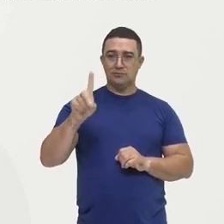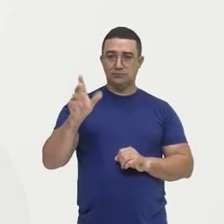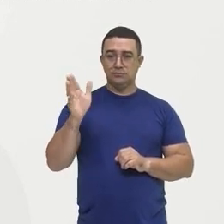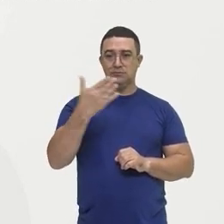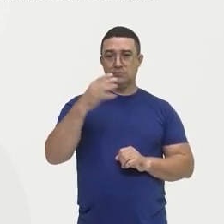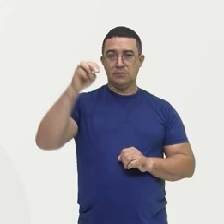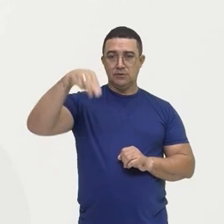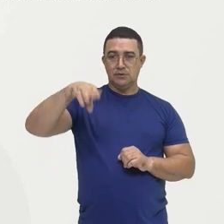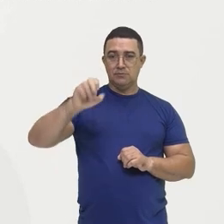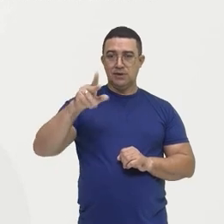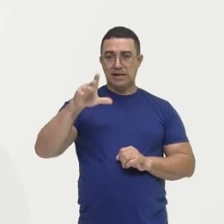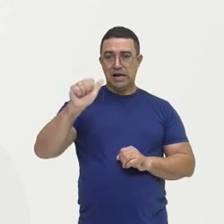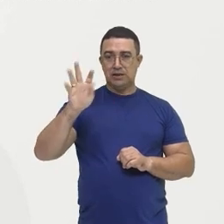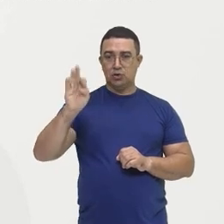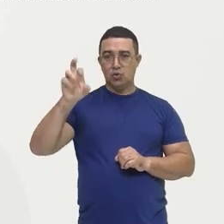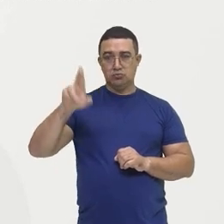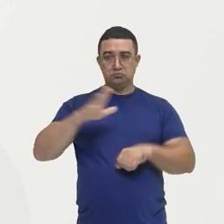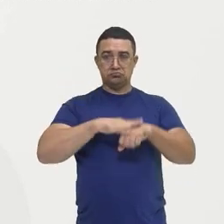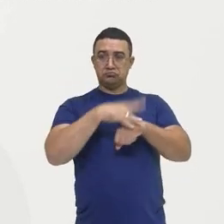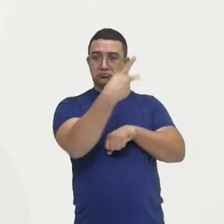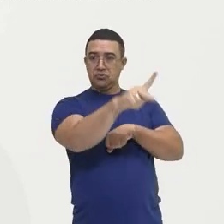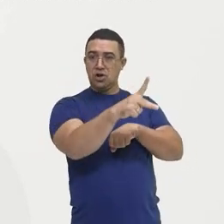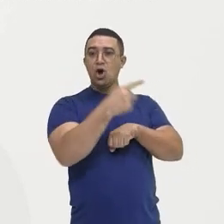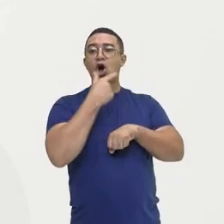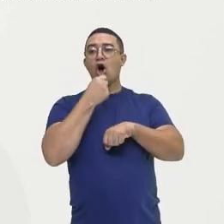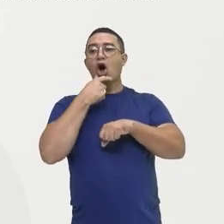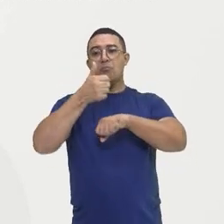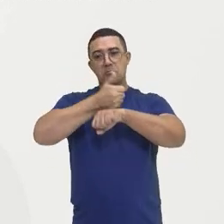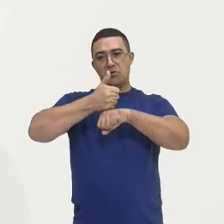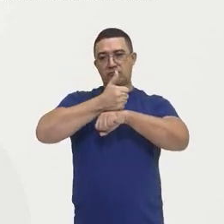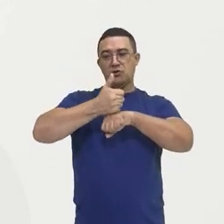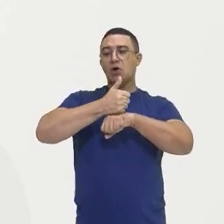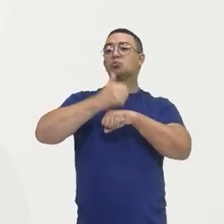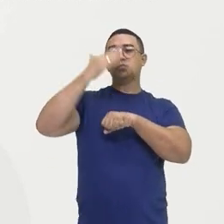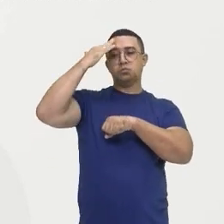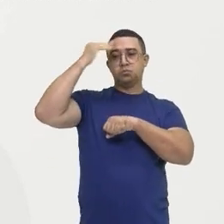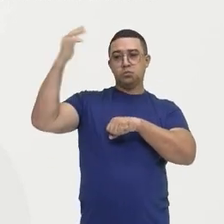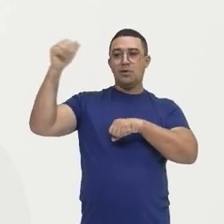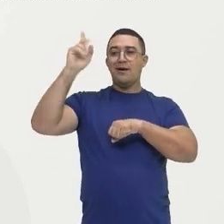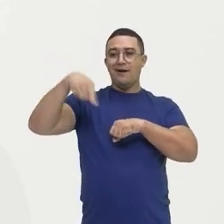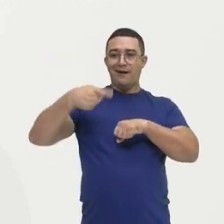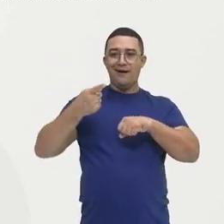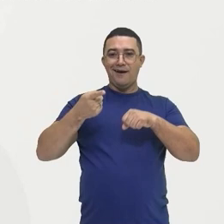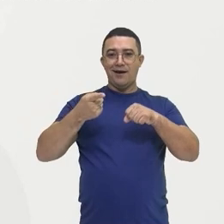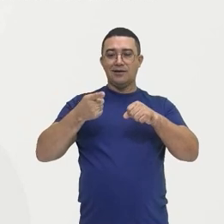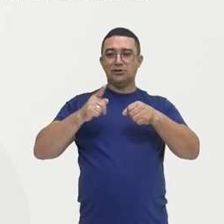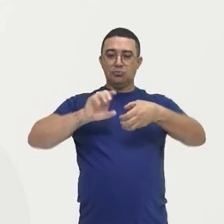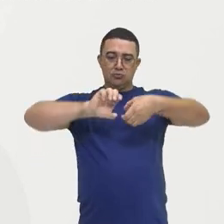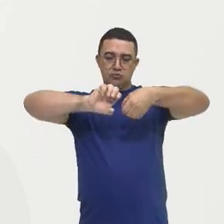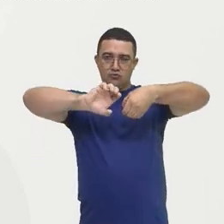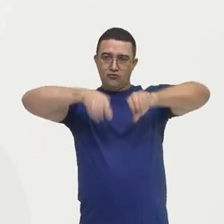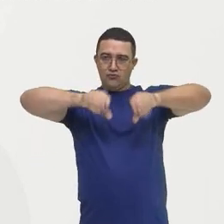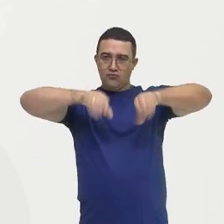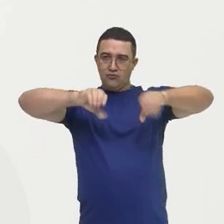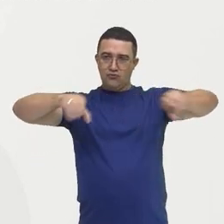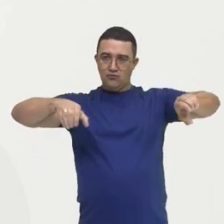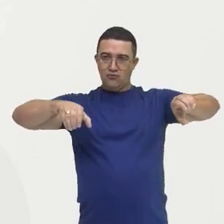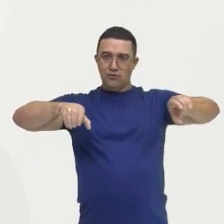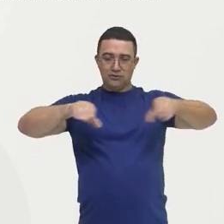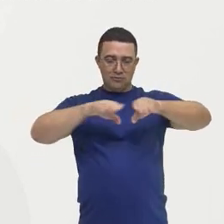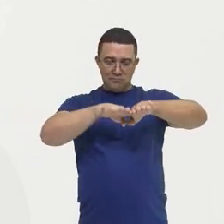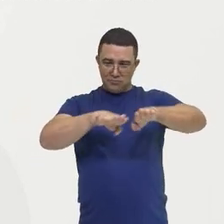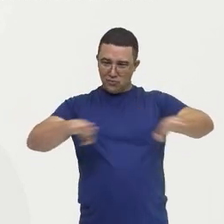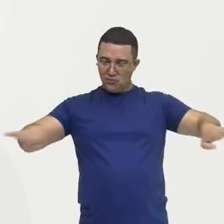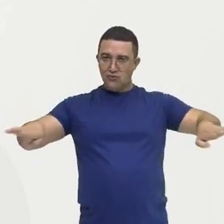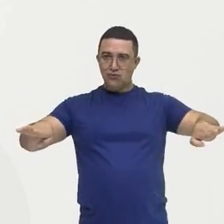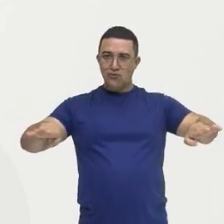Mercato, né? Esse tipo de projeção, ela é uma projeção cilíndrica e também chamada de projeção conforme,